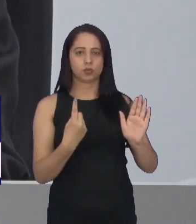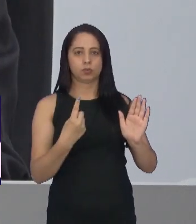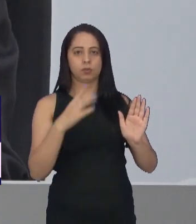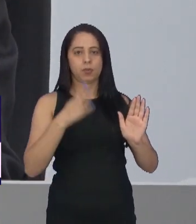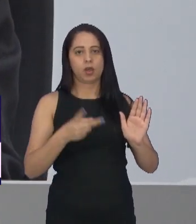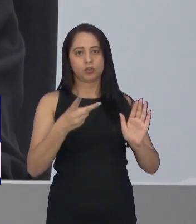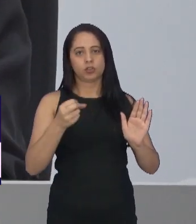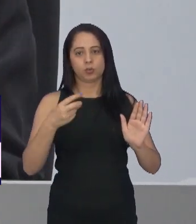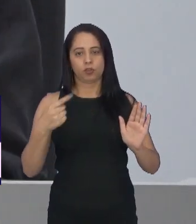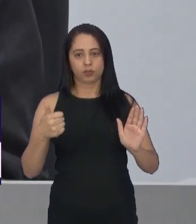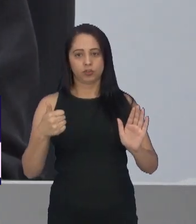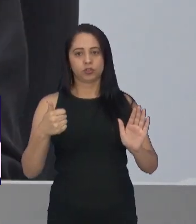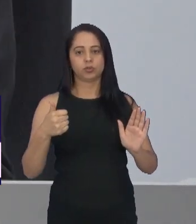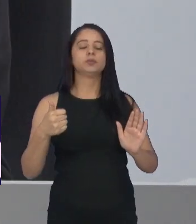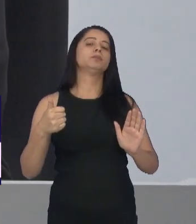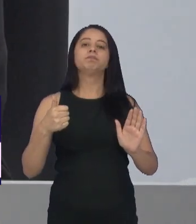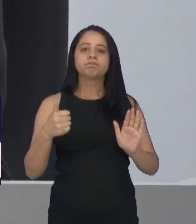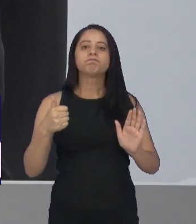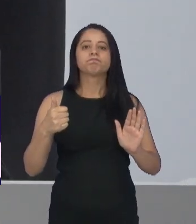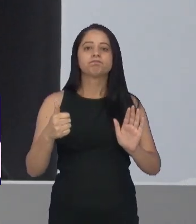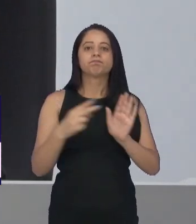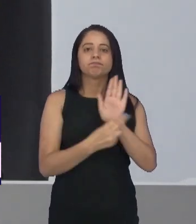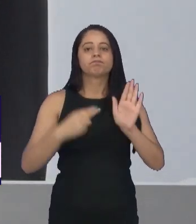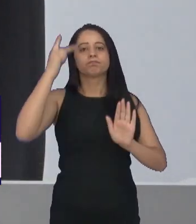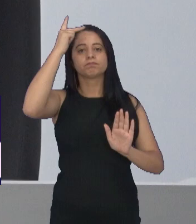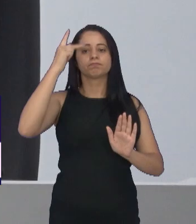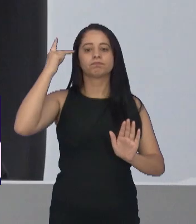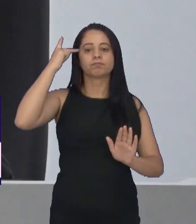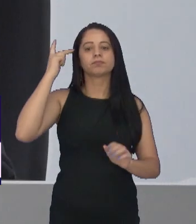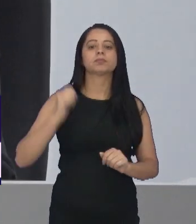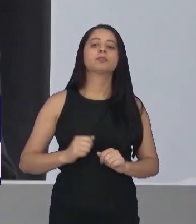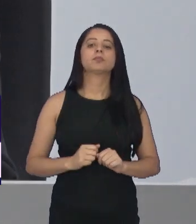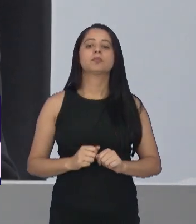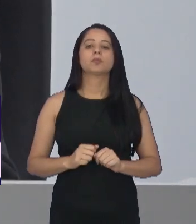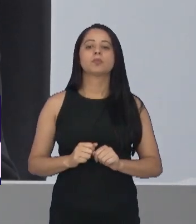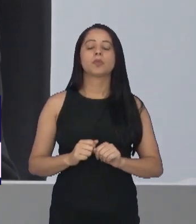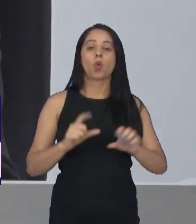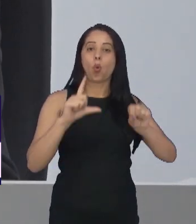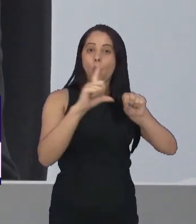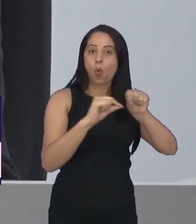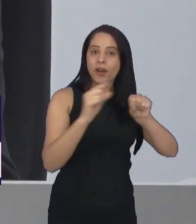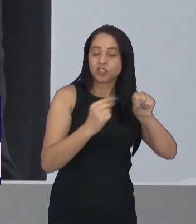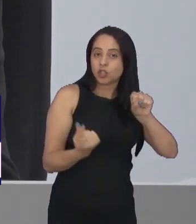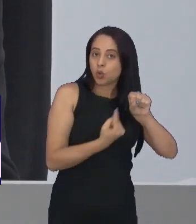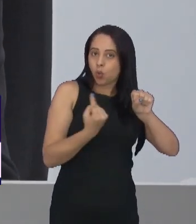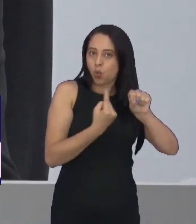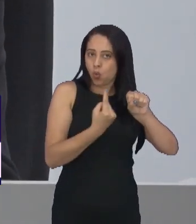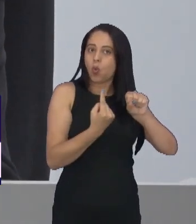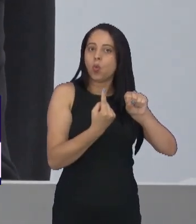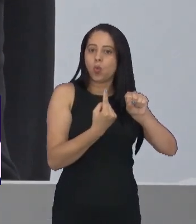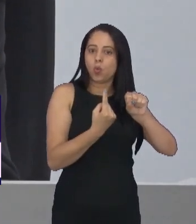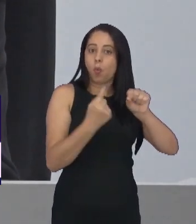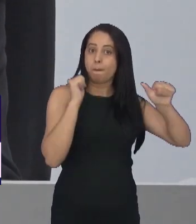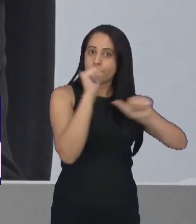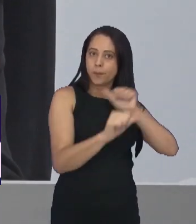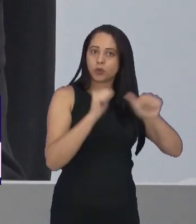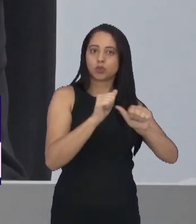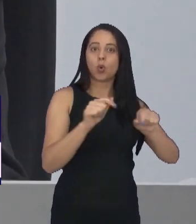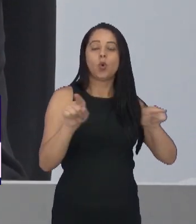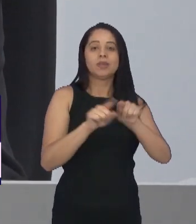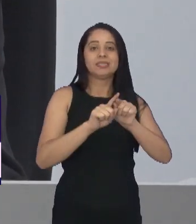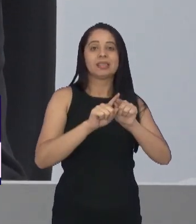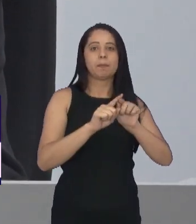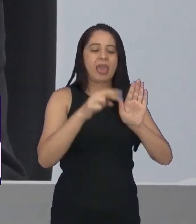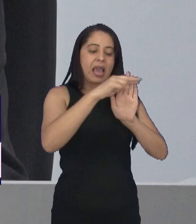271/2021. Autoria, vereador Fernando Petiti. Altera o artigo 1º e promove adequações às